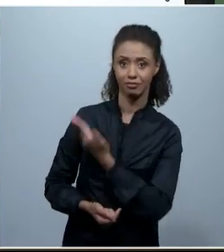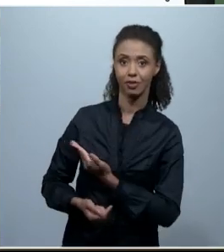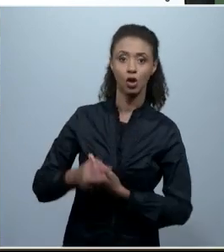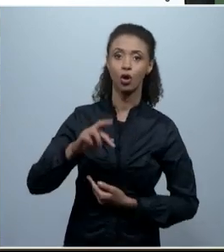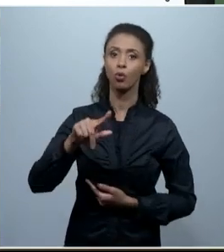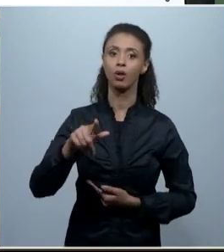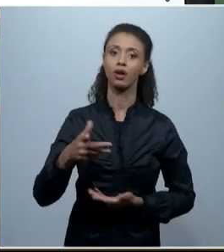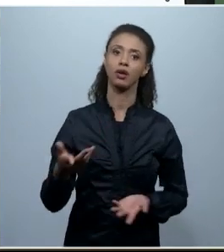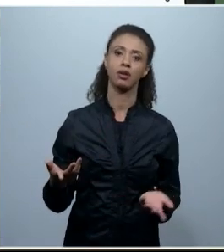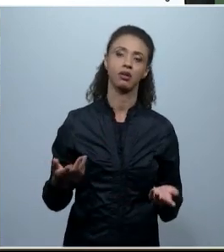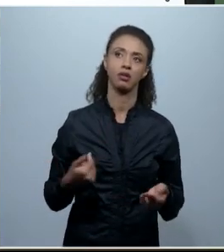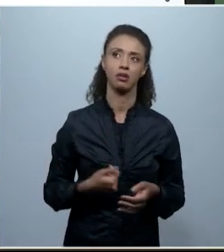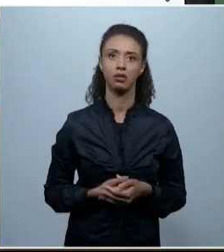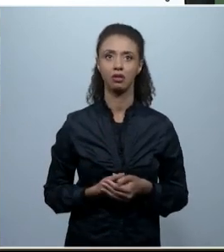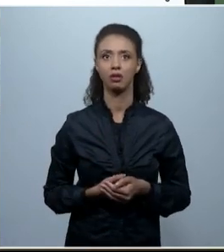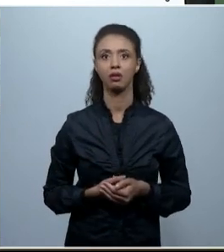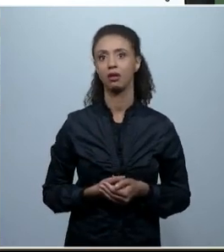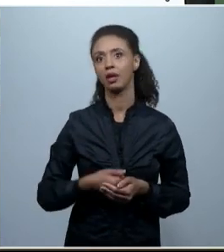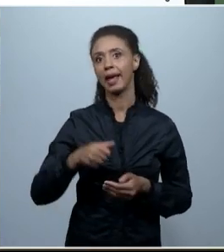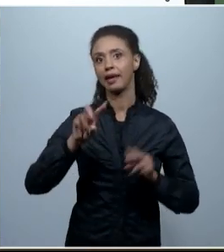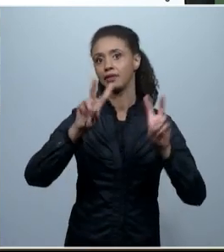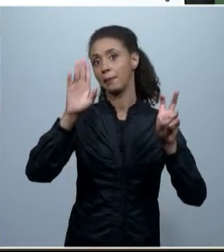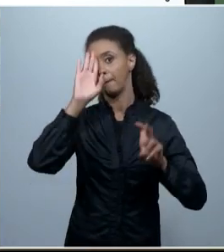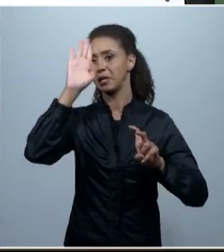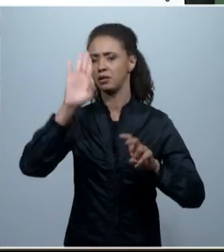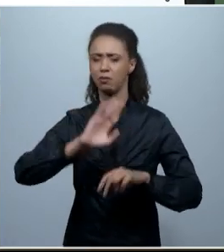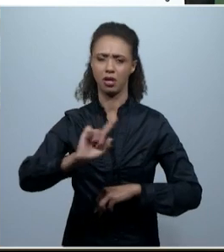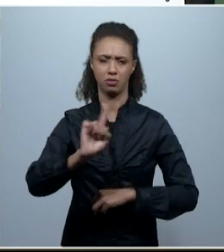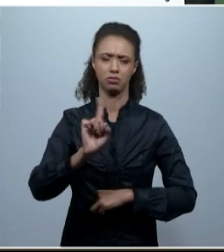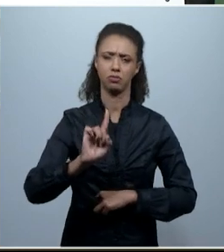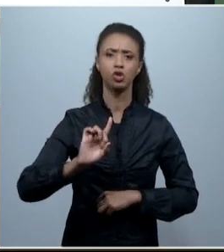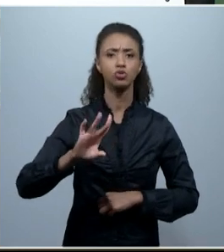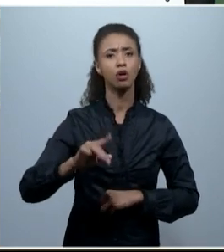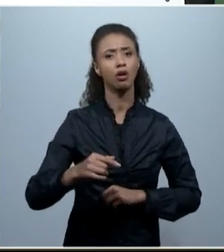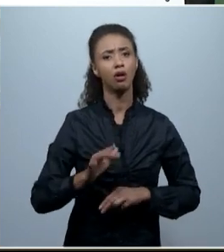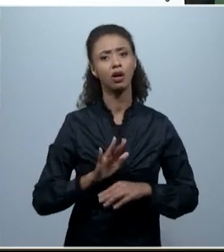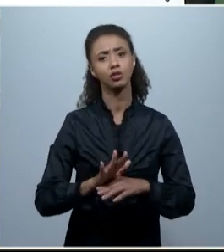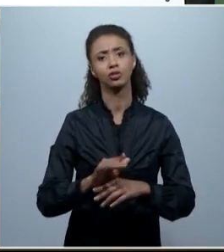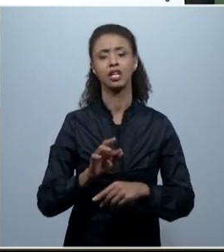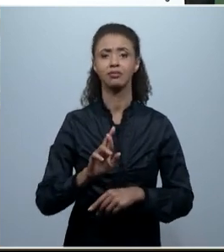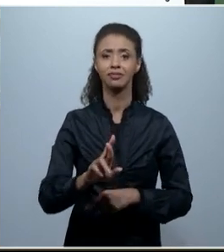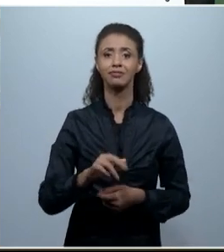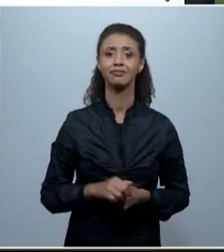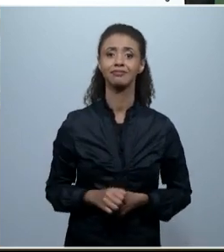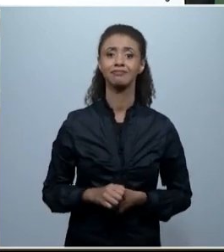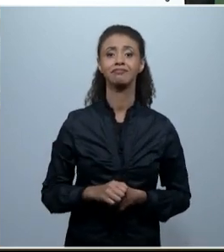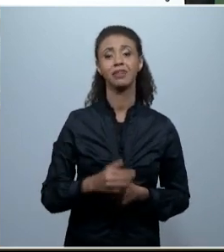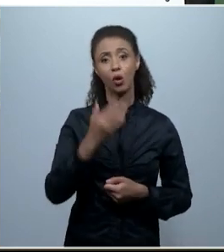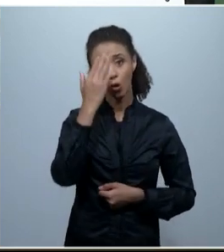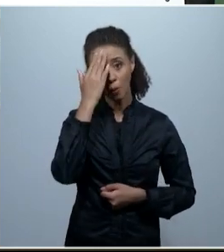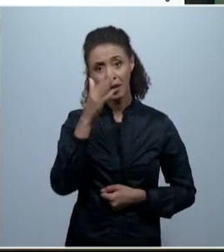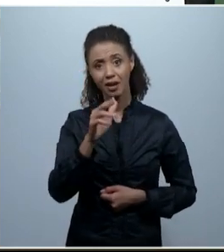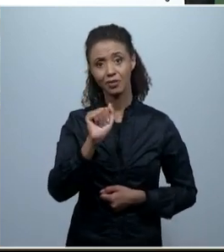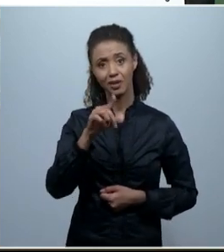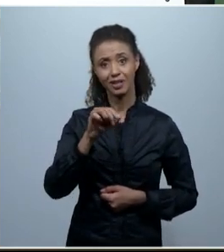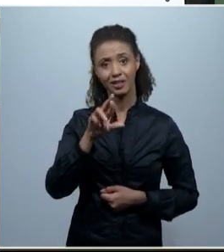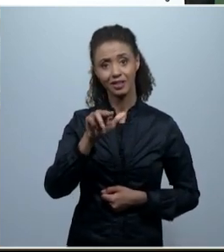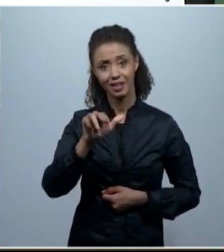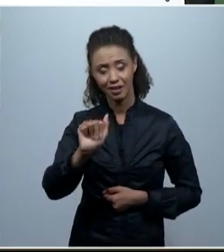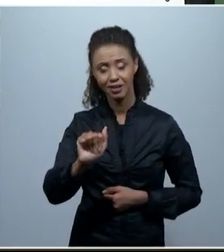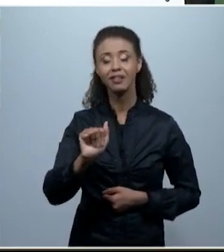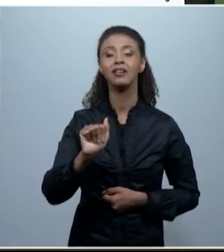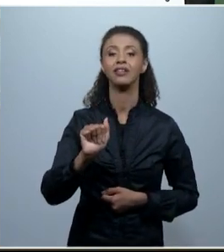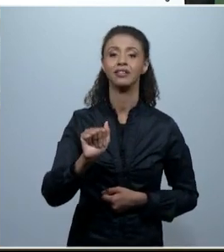considerá los como os centrais da disciplina tá bom ah eu agradeço o seu feedback andré da aula